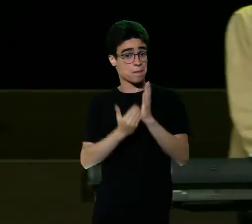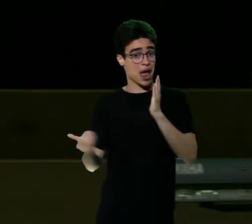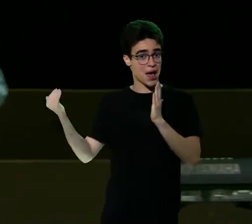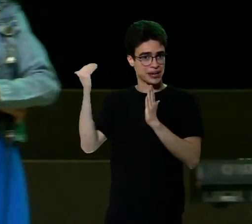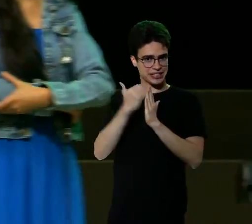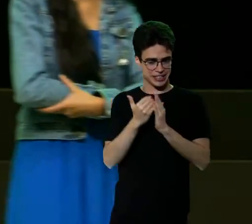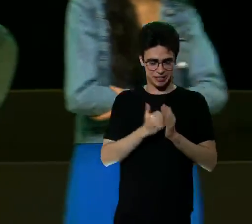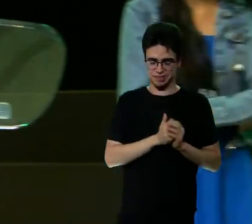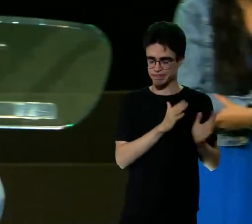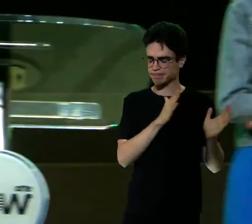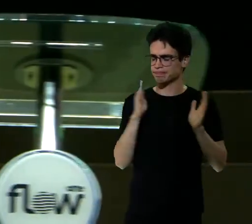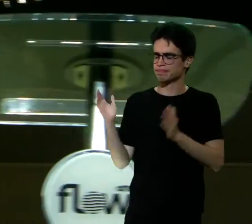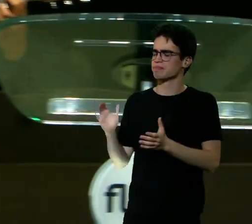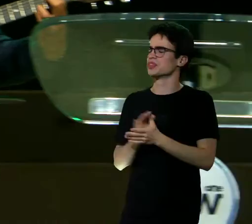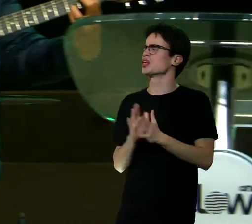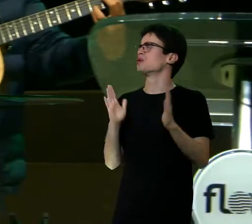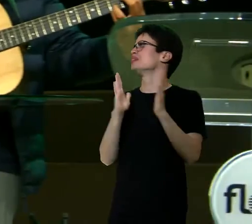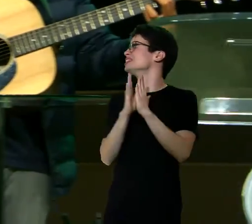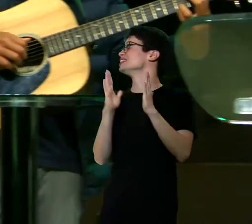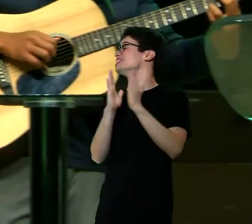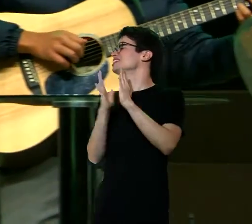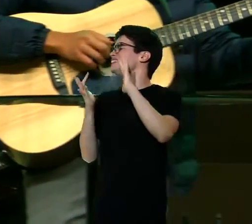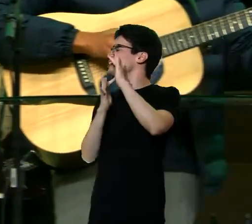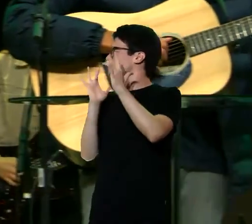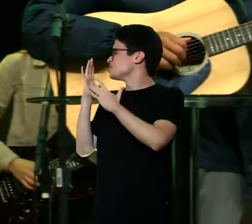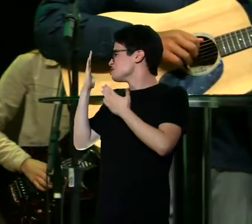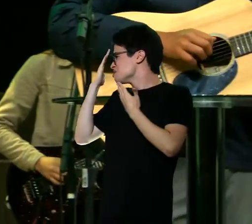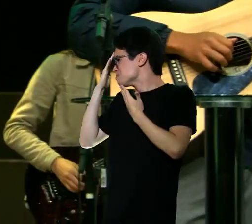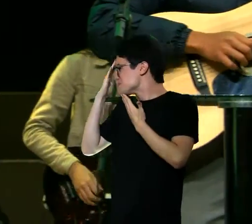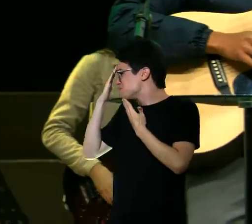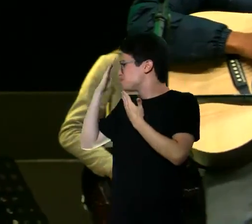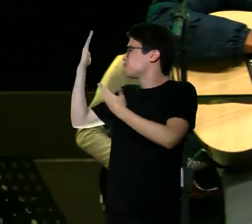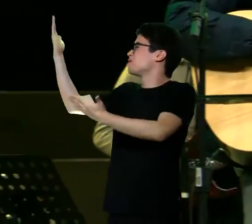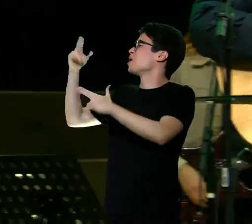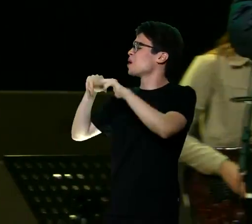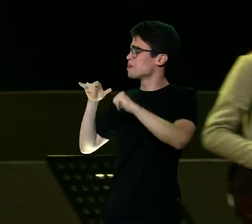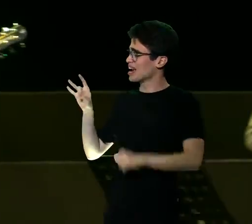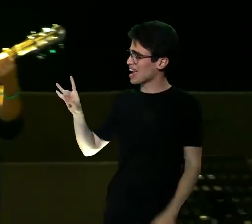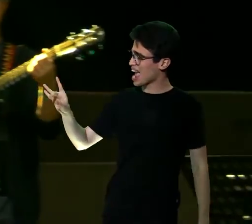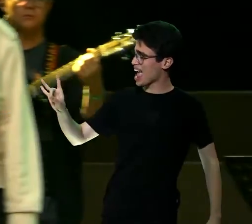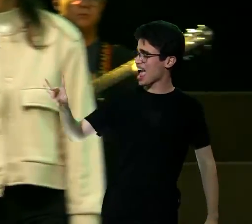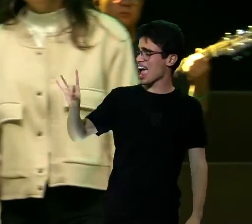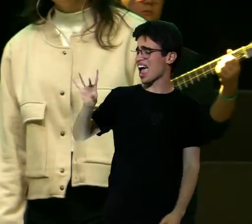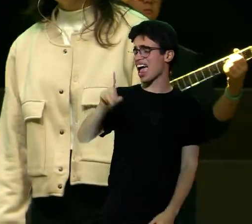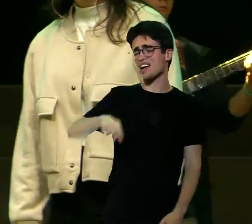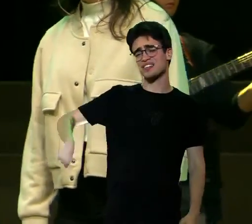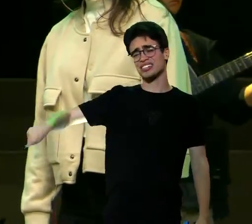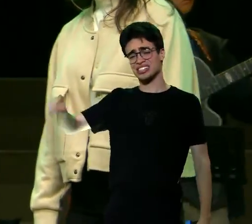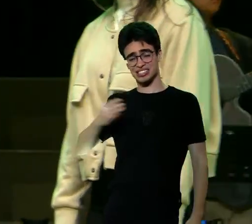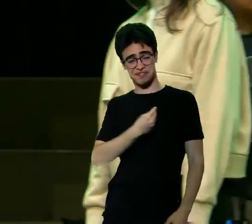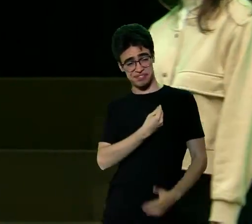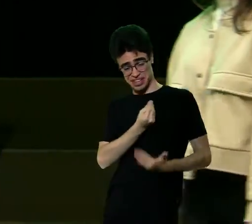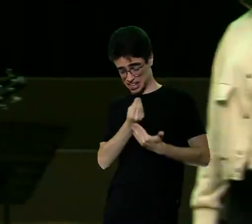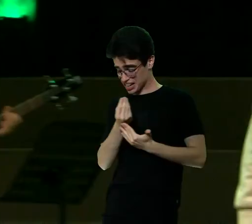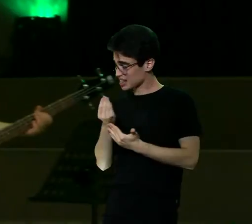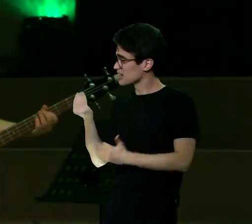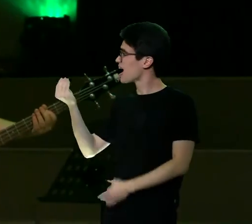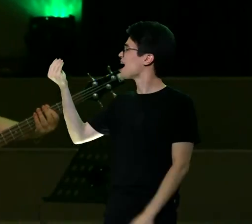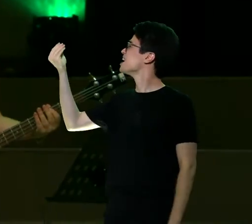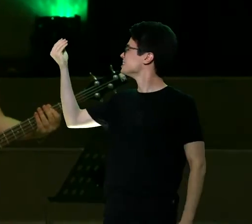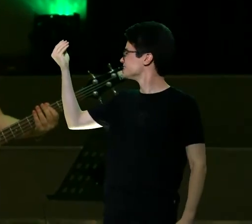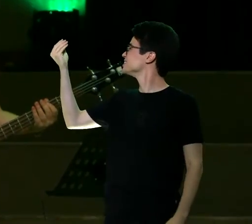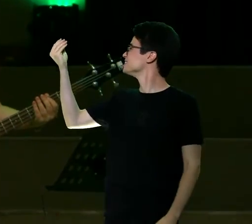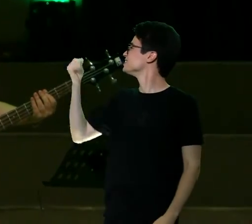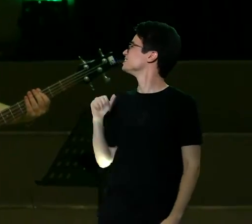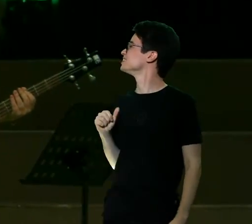Jesus, muito, muito obrigado, Deus, pela vida de cada pessoa aqui que decidiu entregar a sua vida para Jesus.